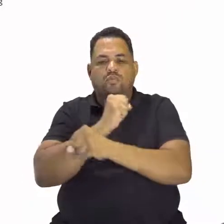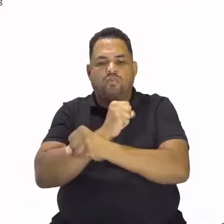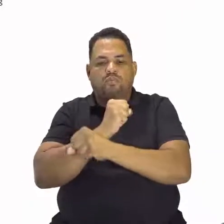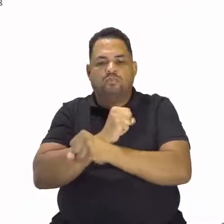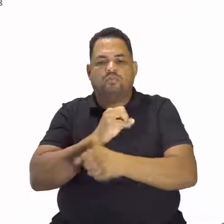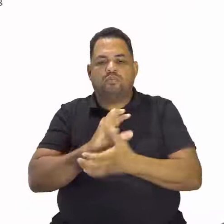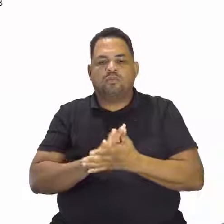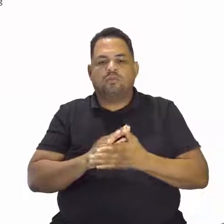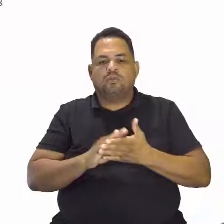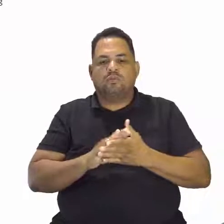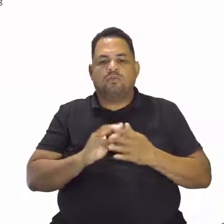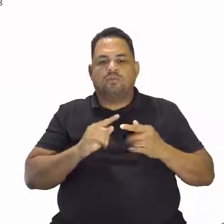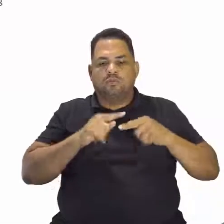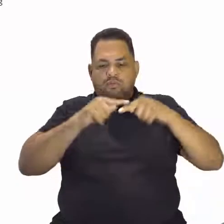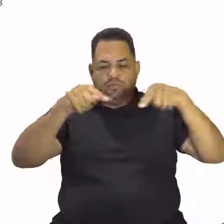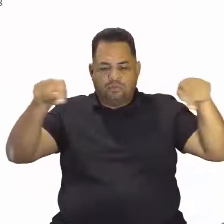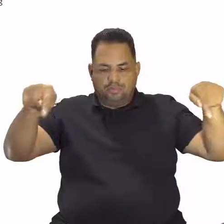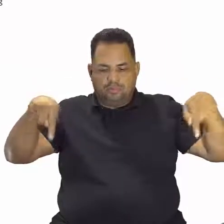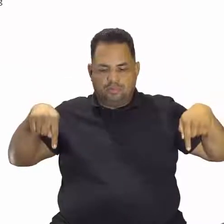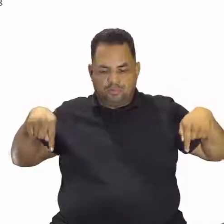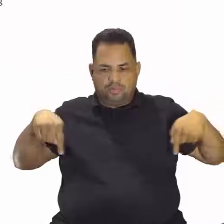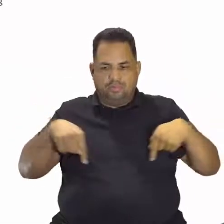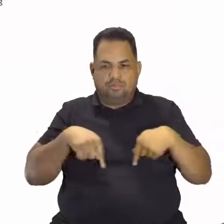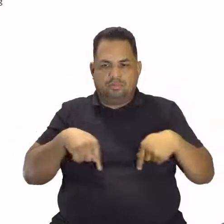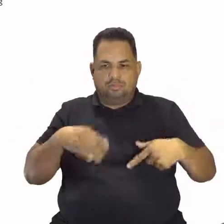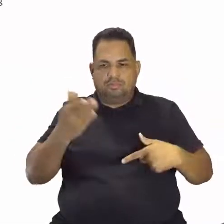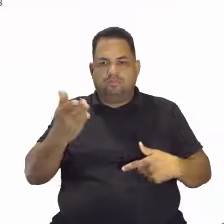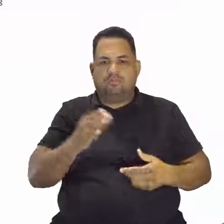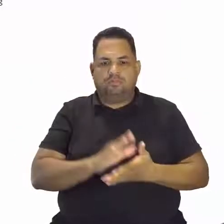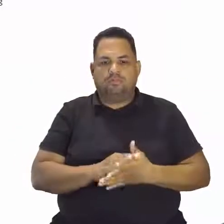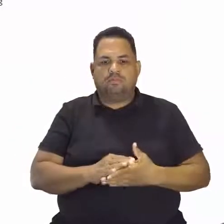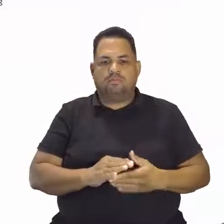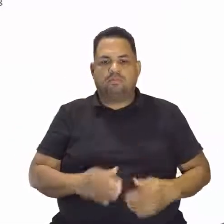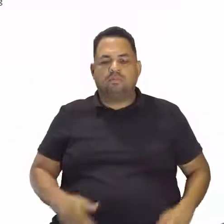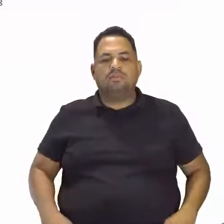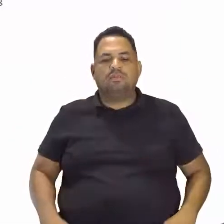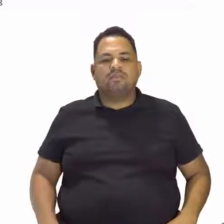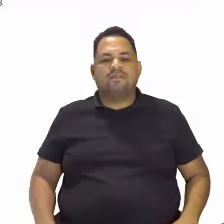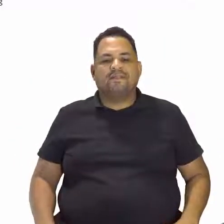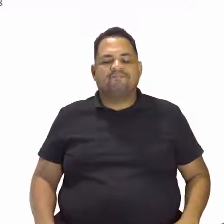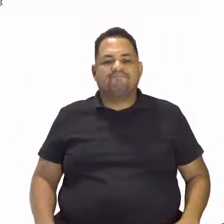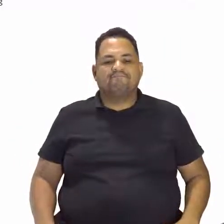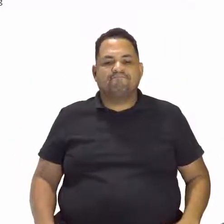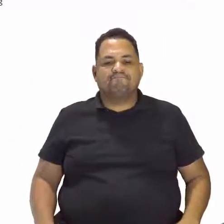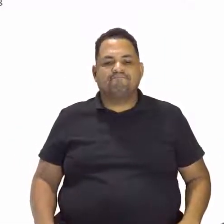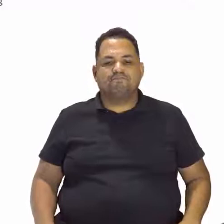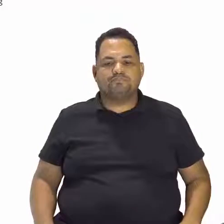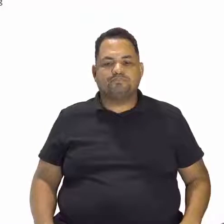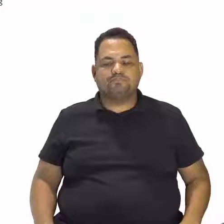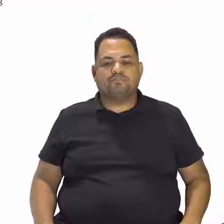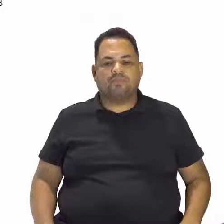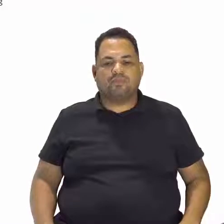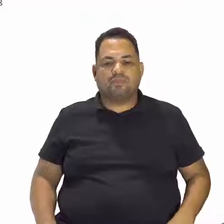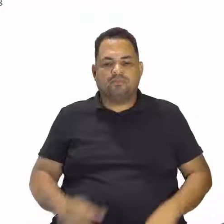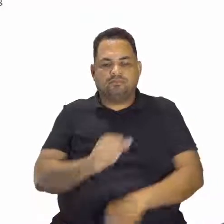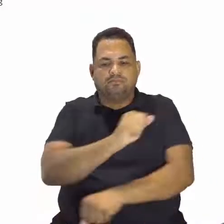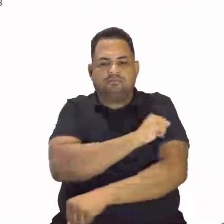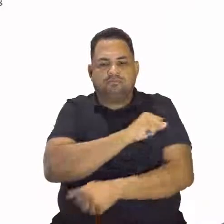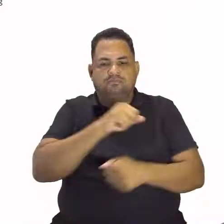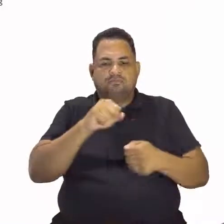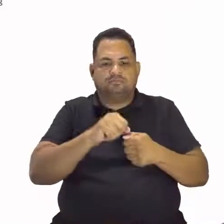né? É o quilombo que fica bem pertinho ali do Real Forte Príncipe da Beira. Os alunos, eles fizeram